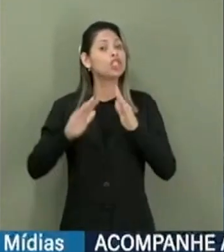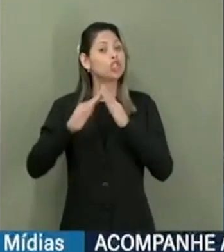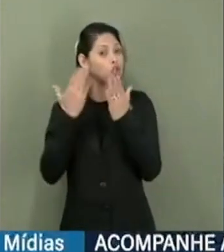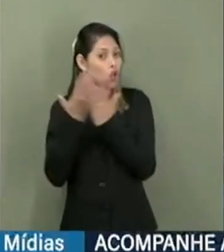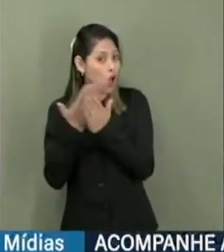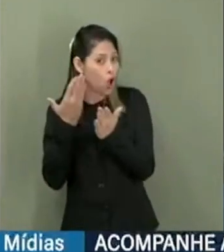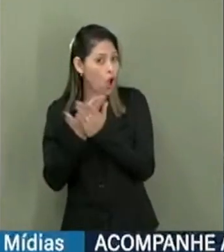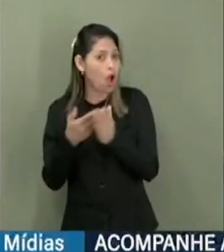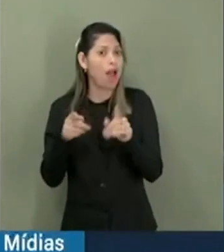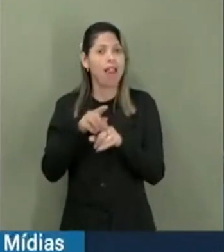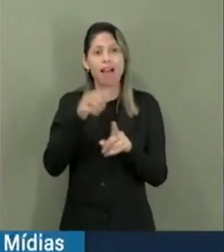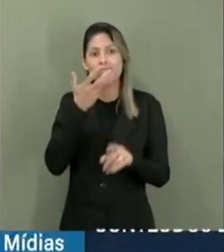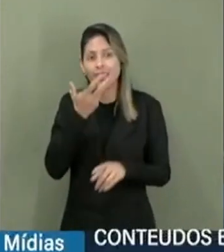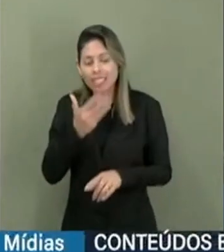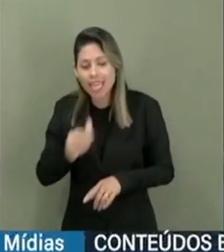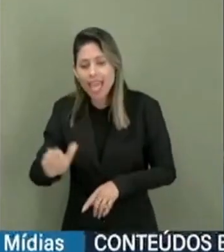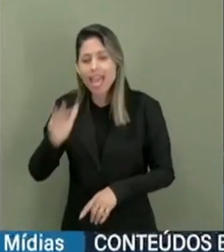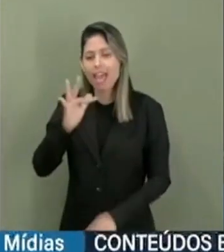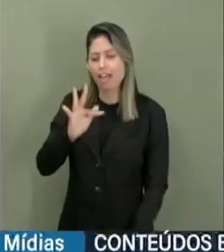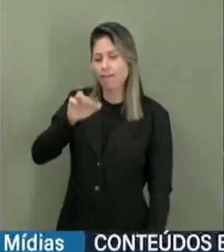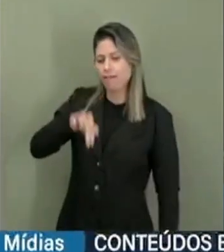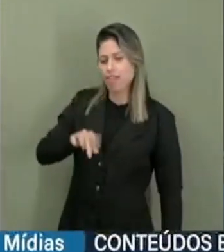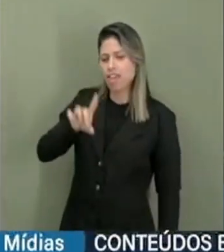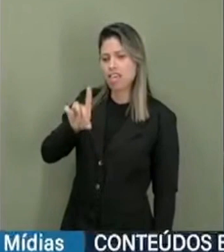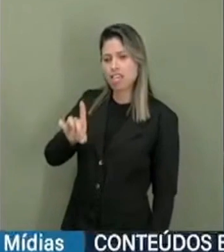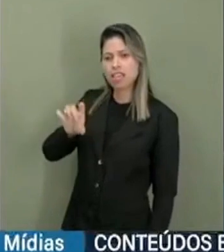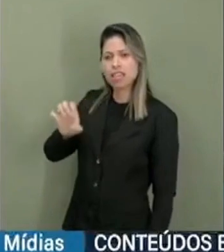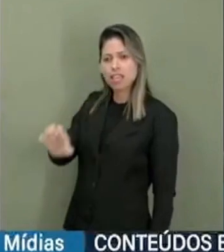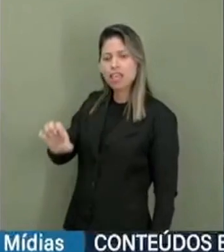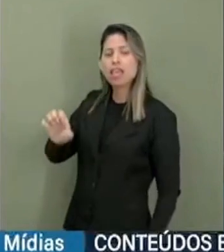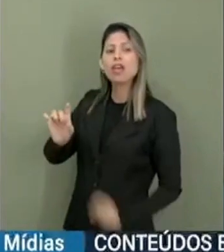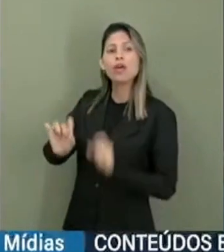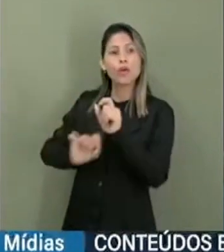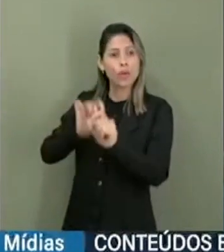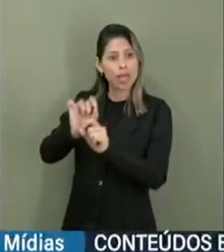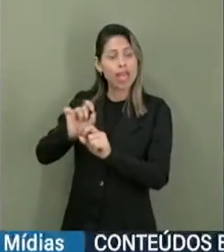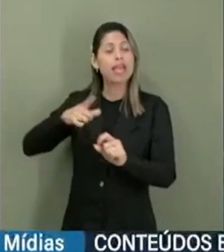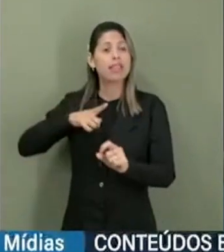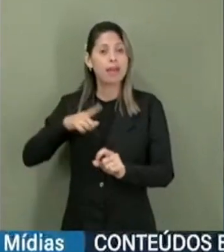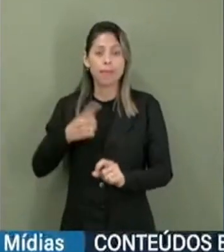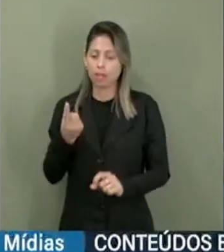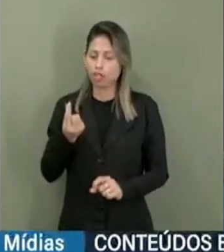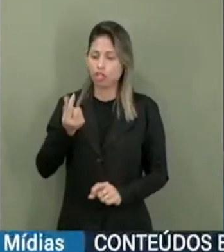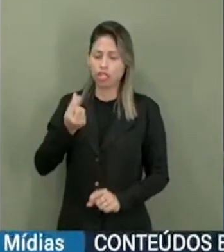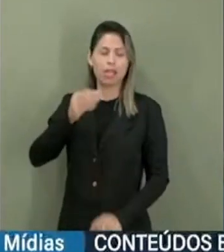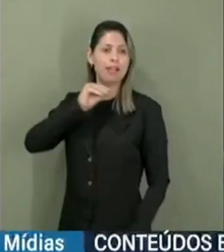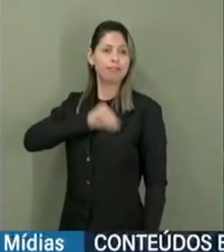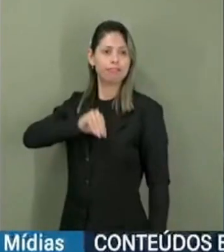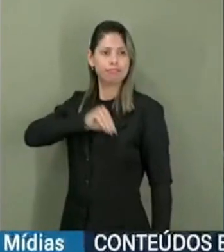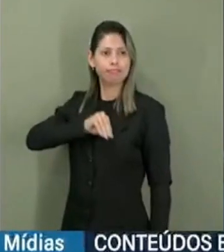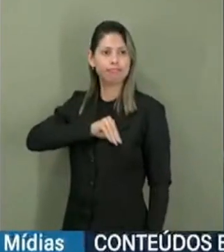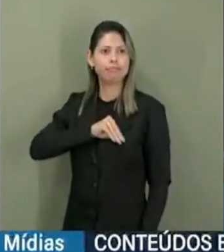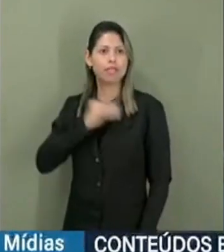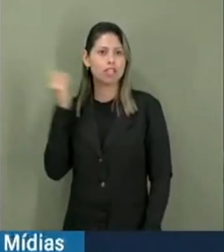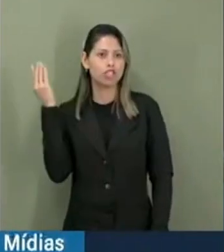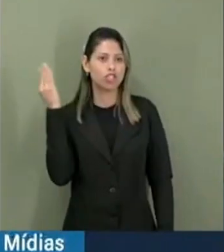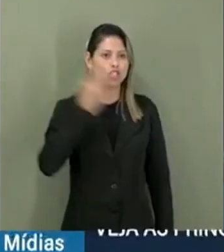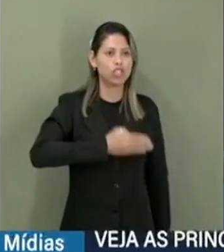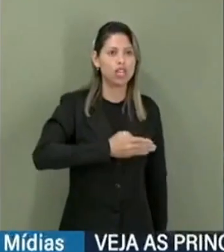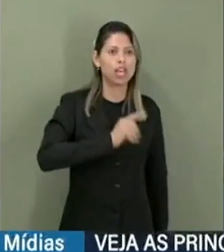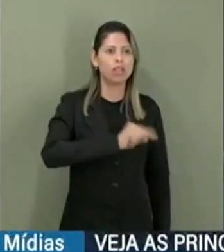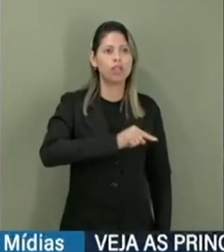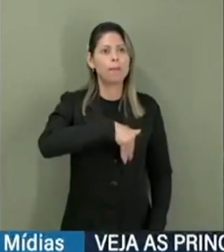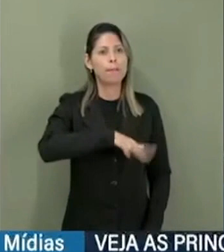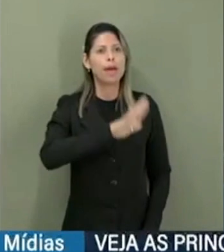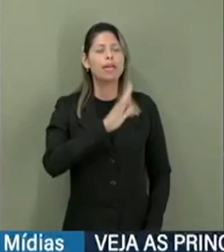via FNDE temos reajuste do salário mínimo em benefício direto a mais de 58